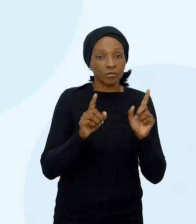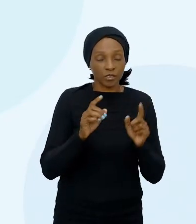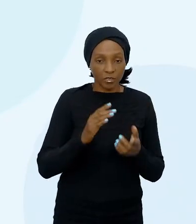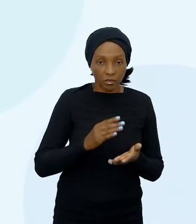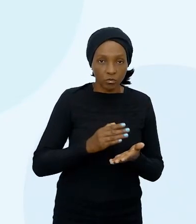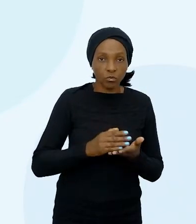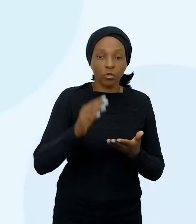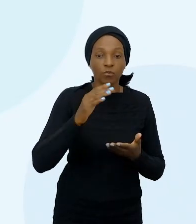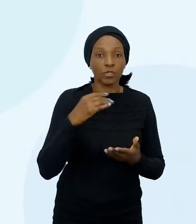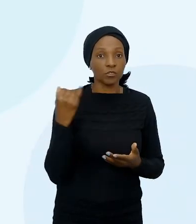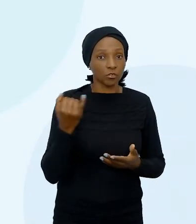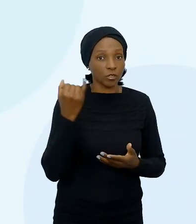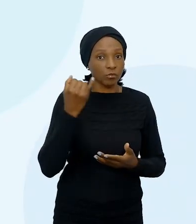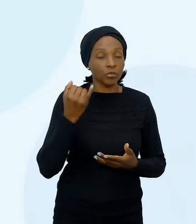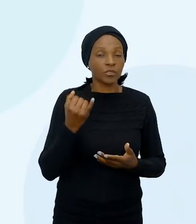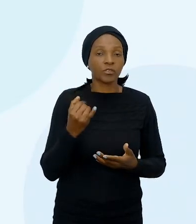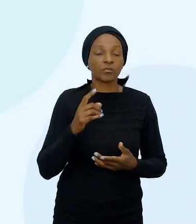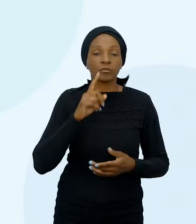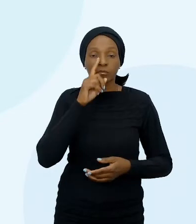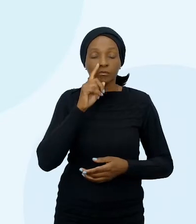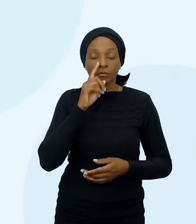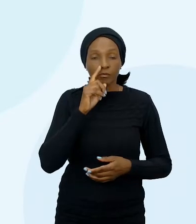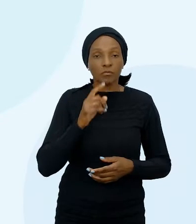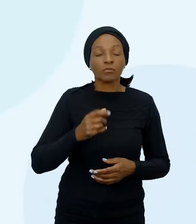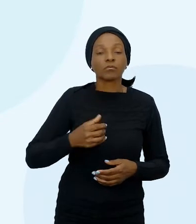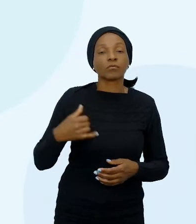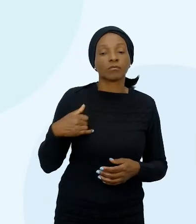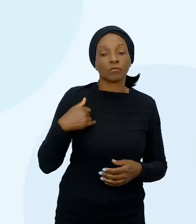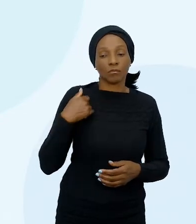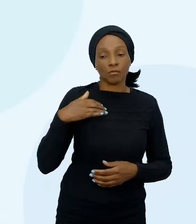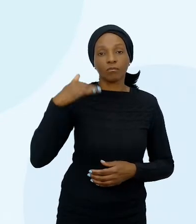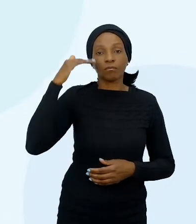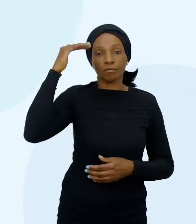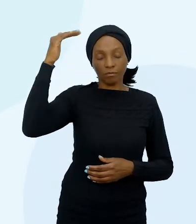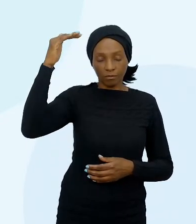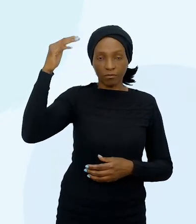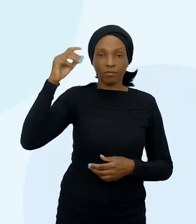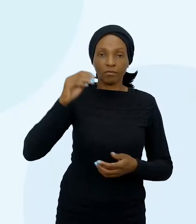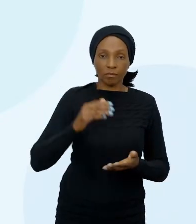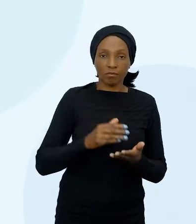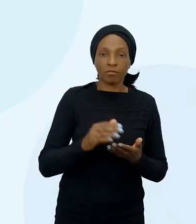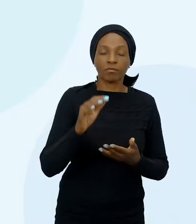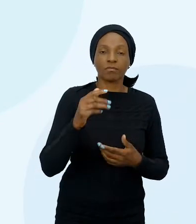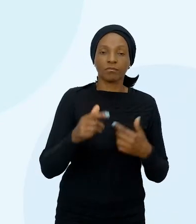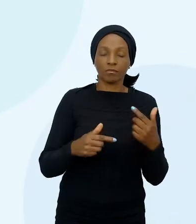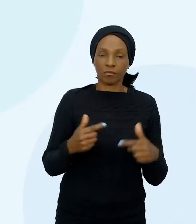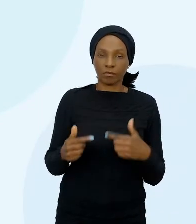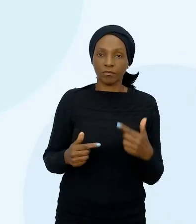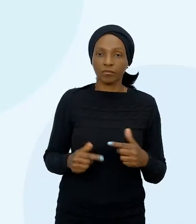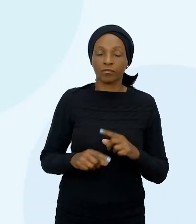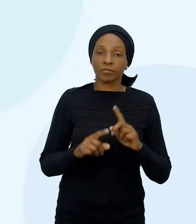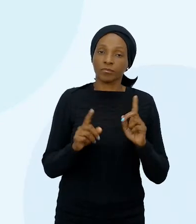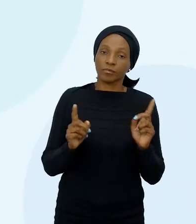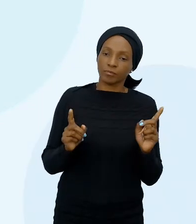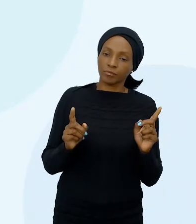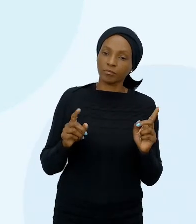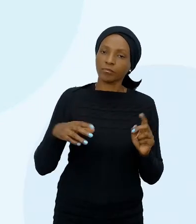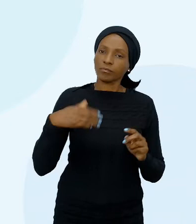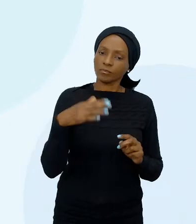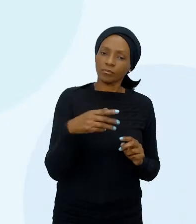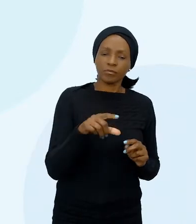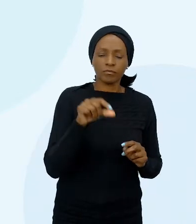trabalhos mais pesados serem realizados por um adulto. No entanto, o restante, a escolha